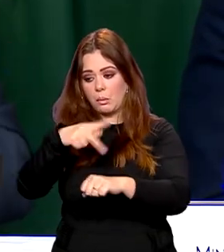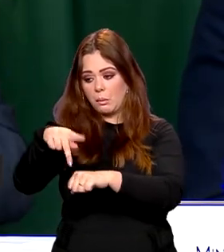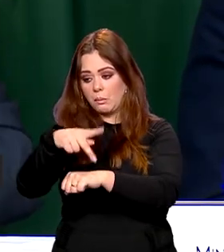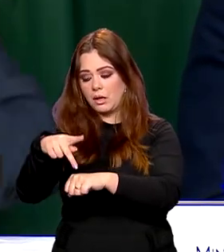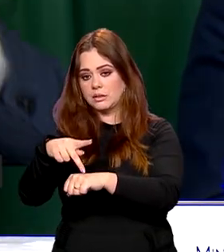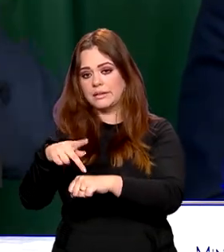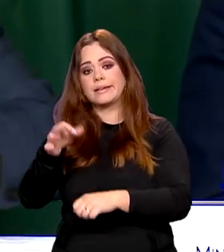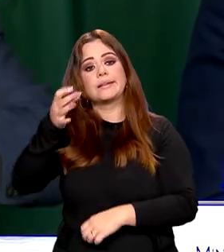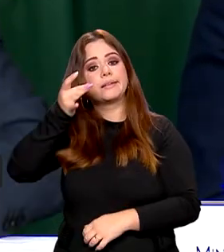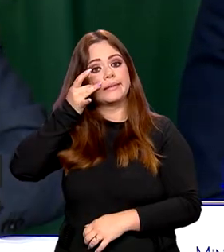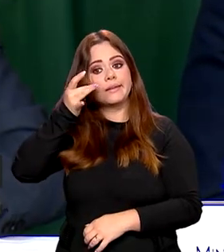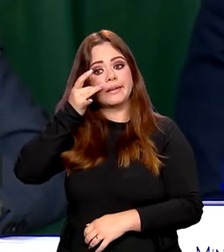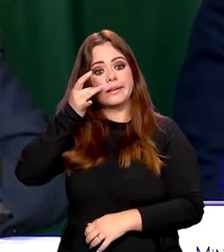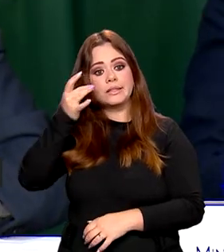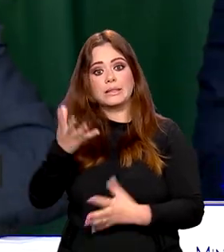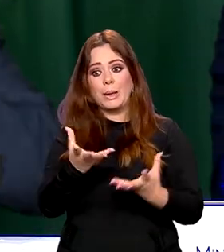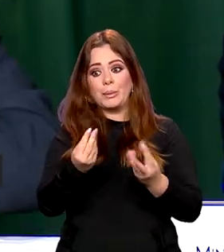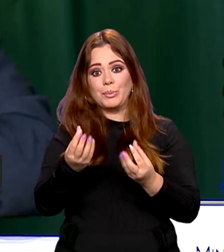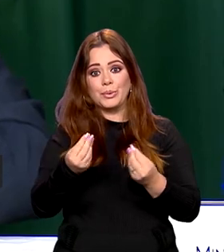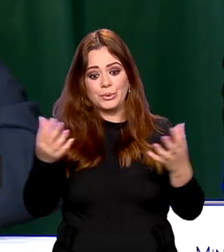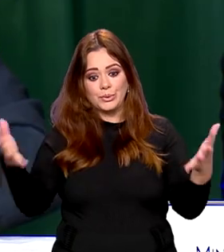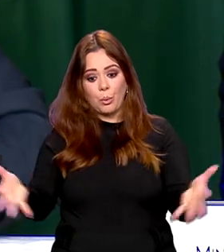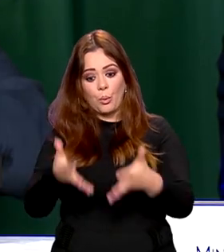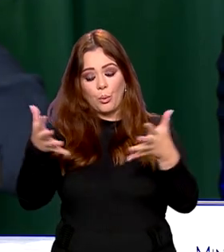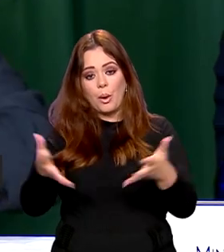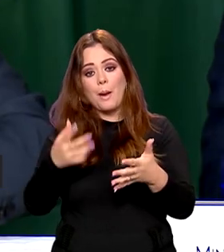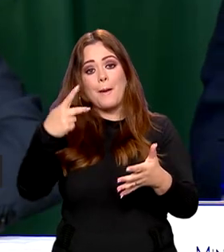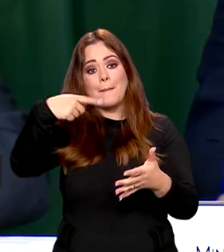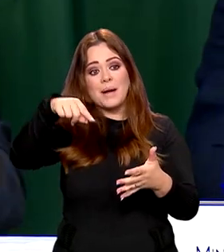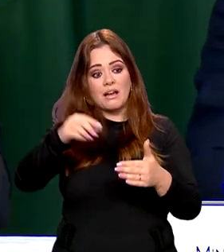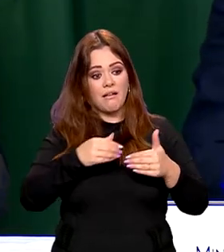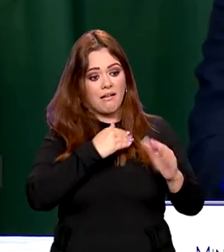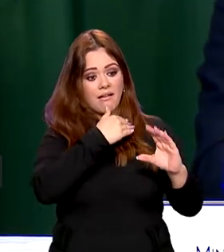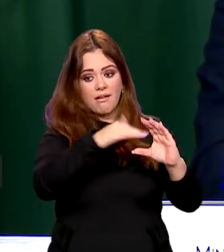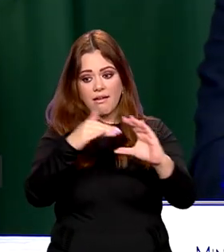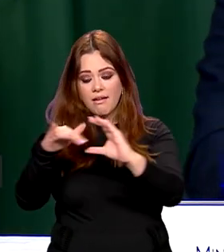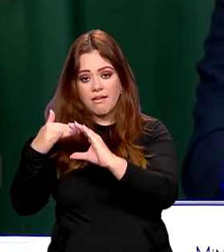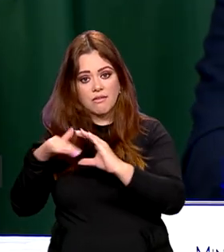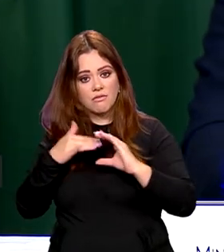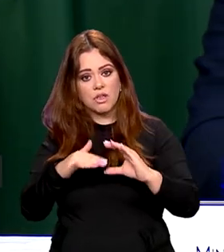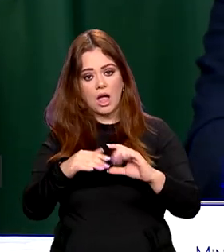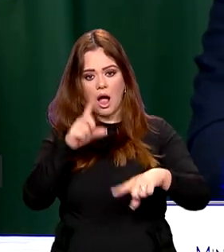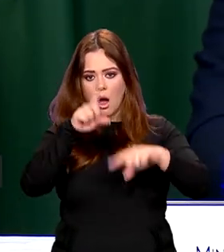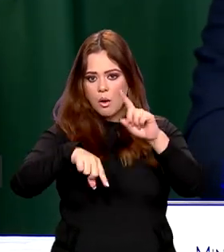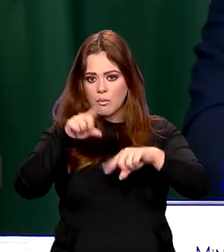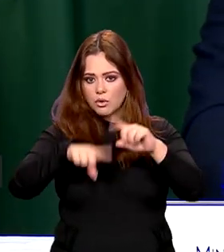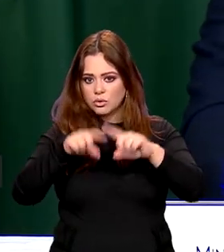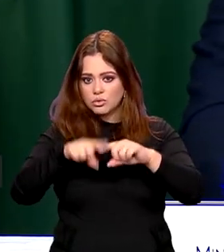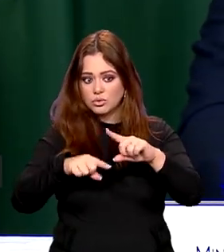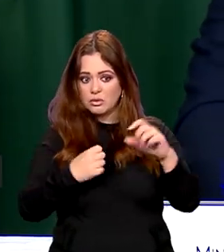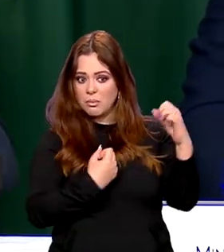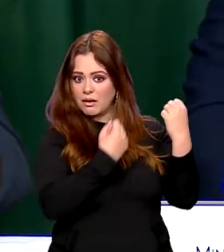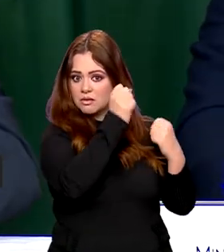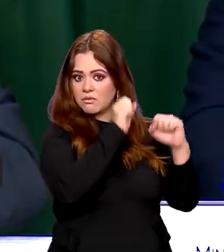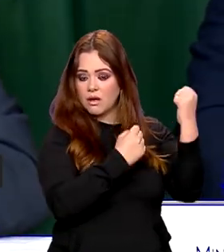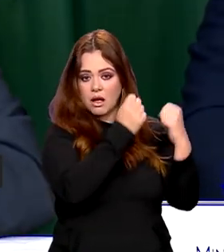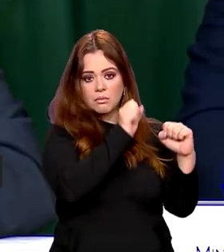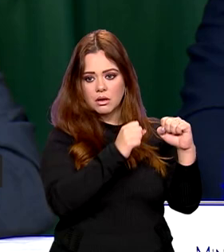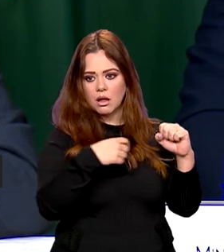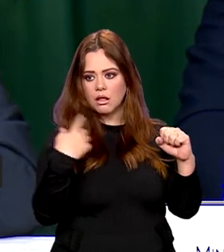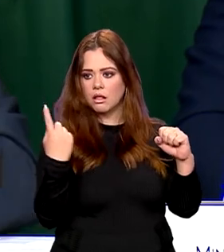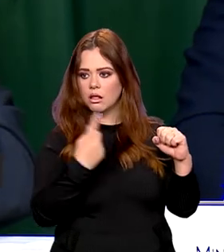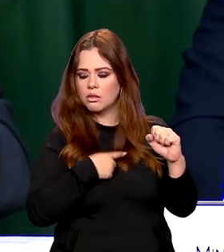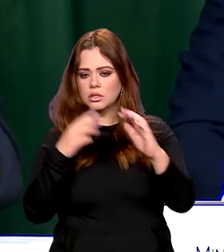países ricos para introduzir os seus produtos e as suas fábricas dentro da nossa casa e a gente